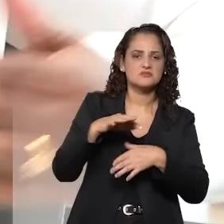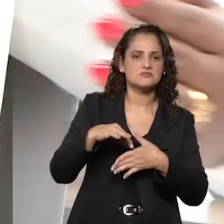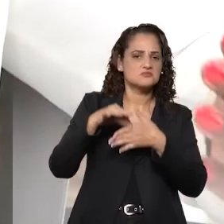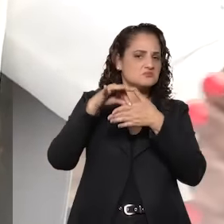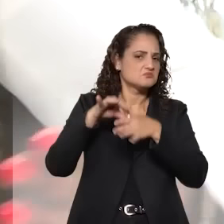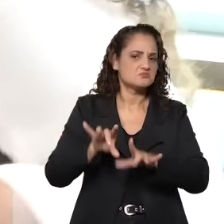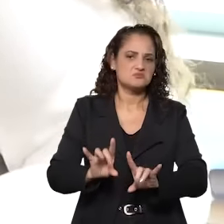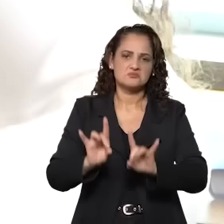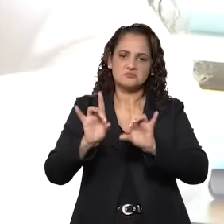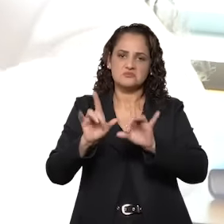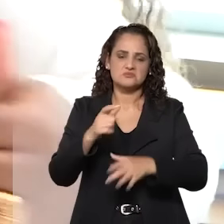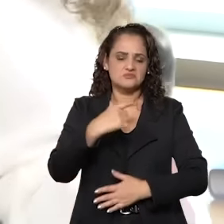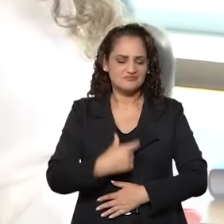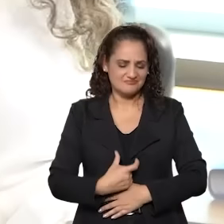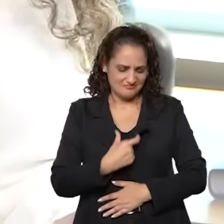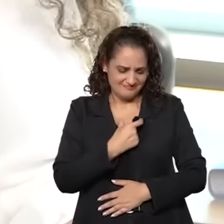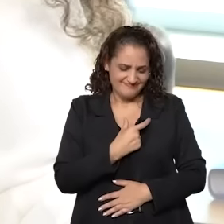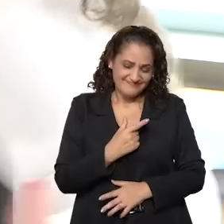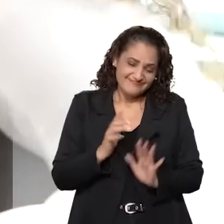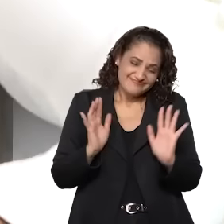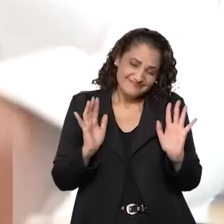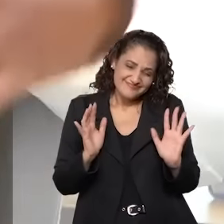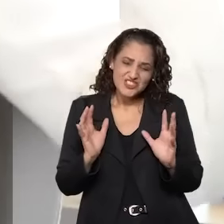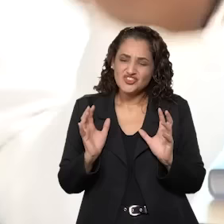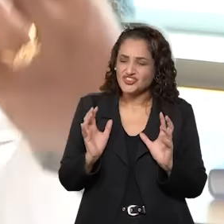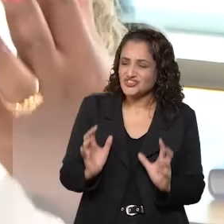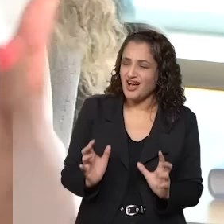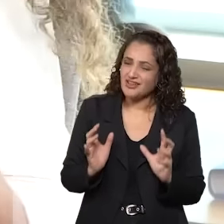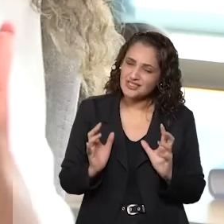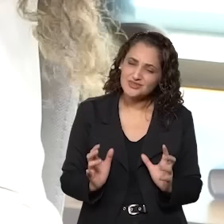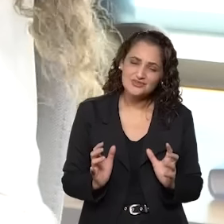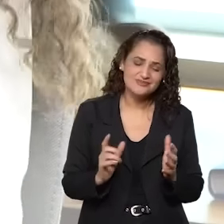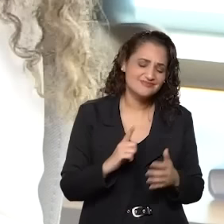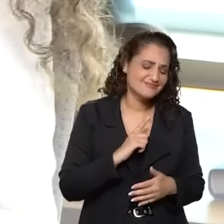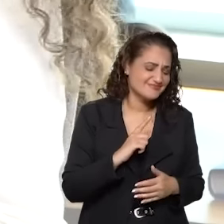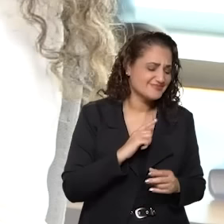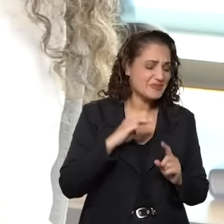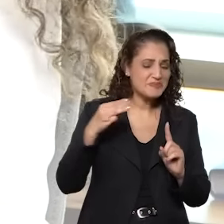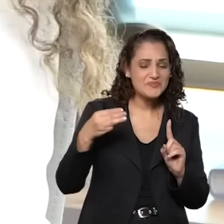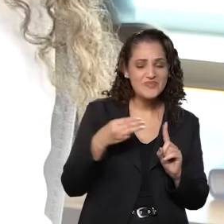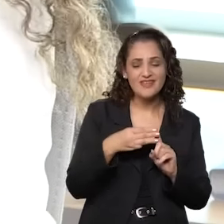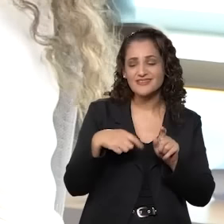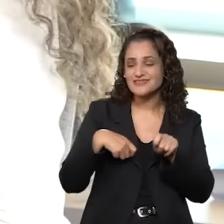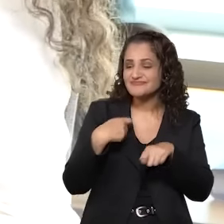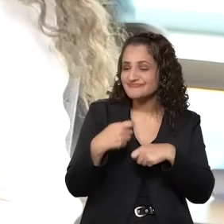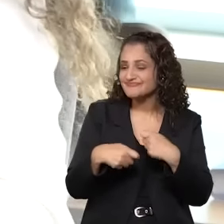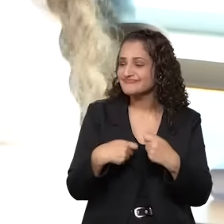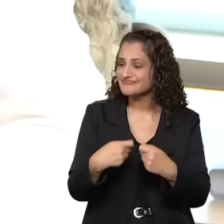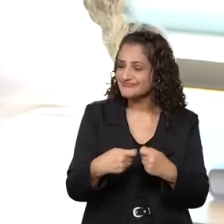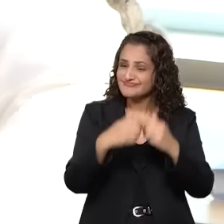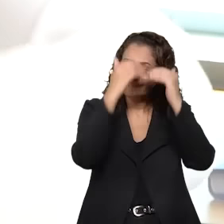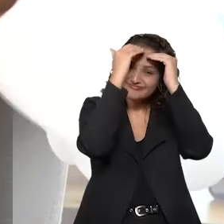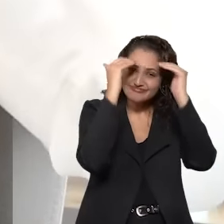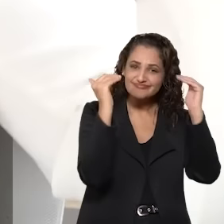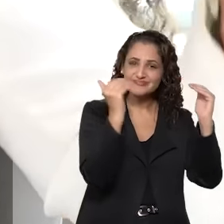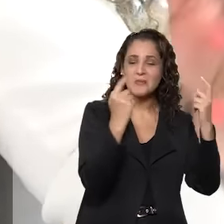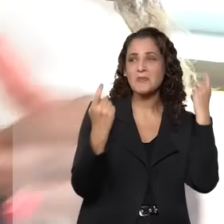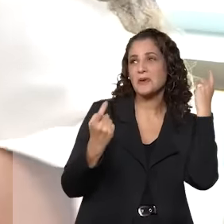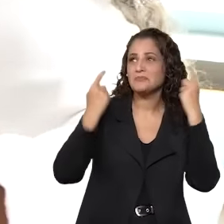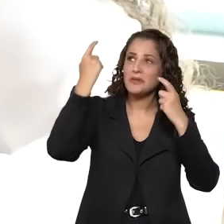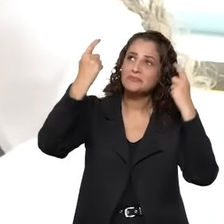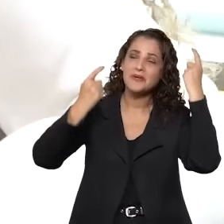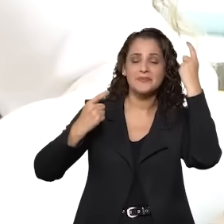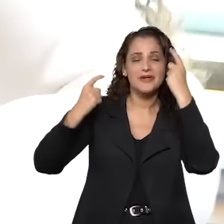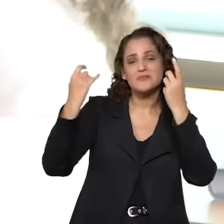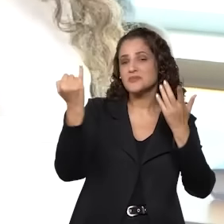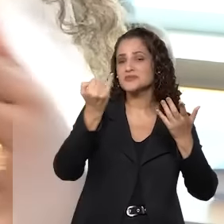tenho um monte de meta de negócio para cumprir Um monte de preocupação assim super importante eu administro milhões eu